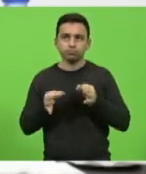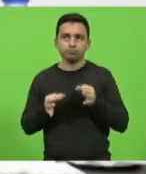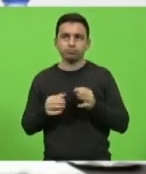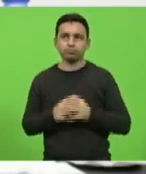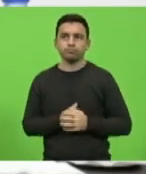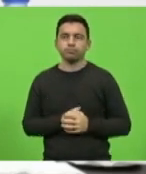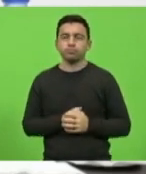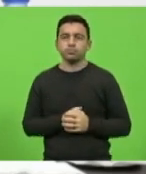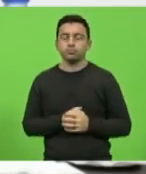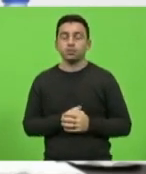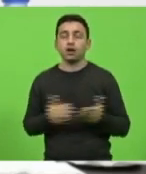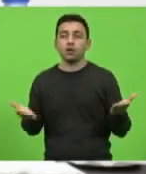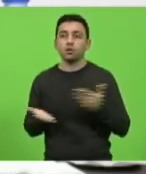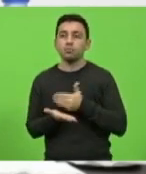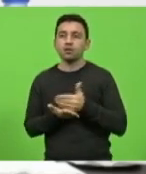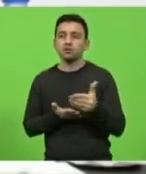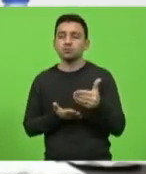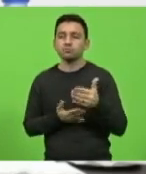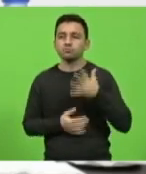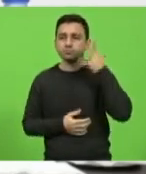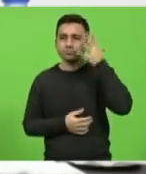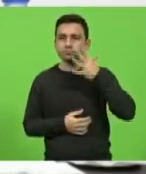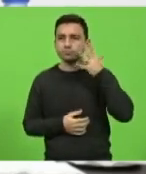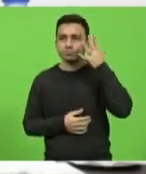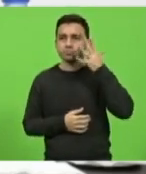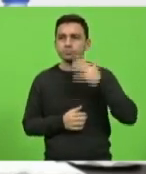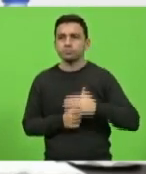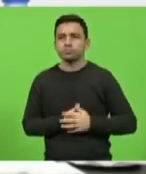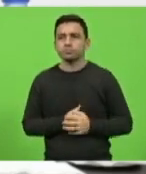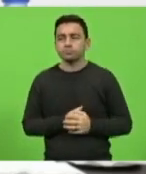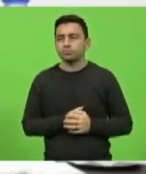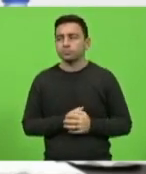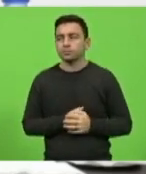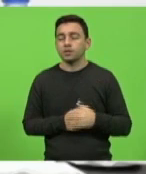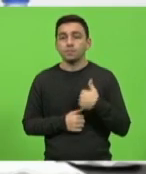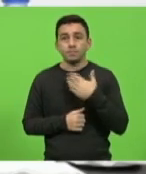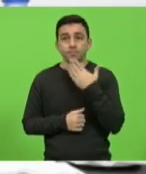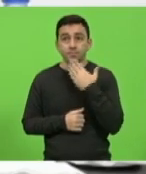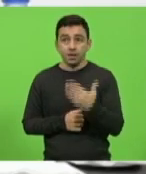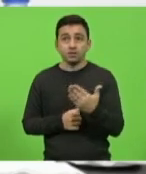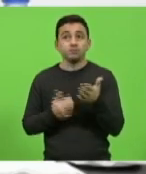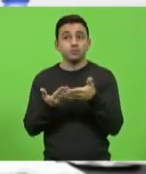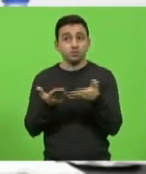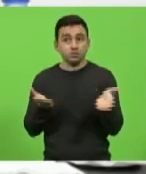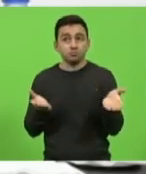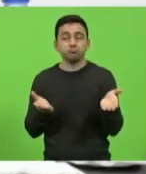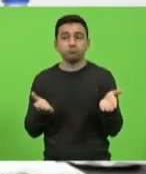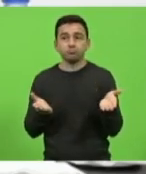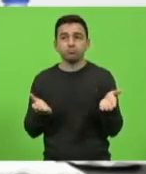a manifestação, e aí eu ouso sugerir a Vossas Excelências maior